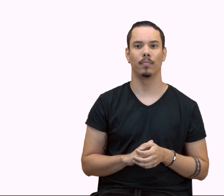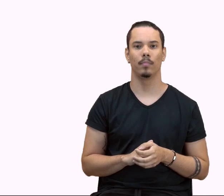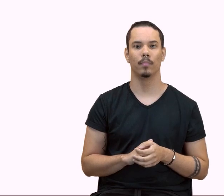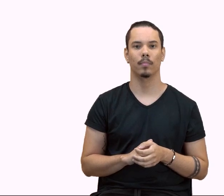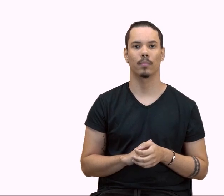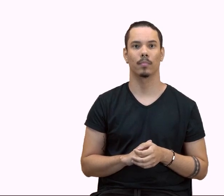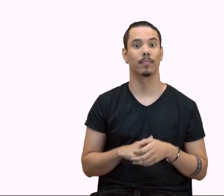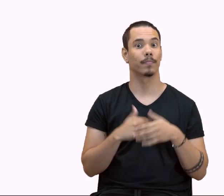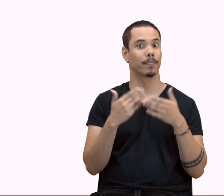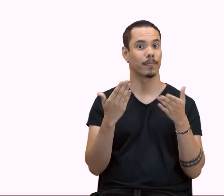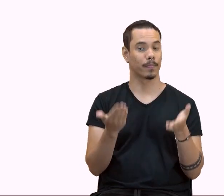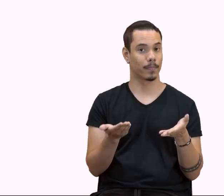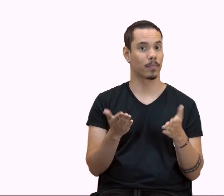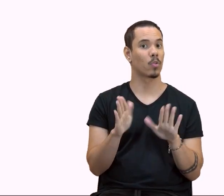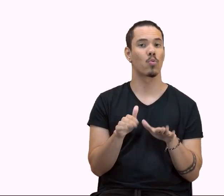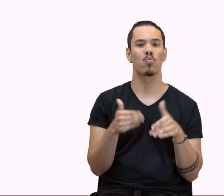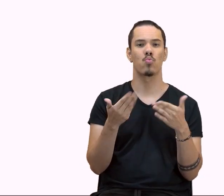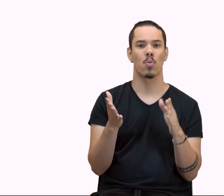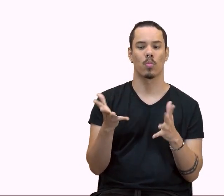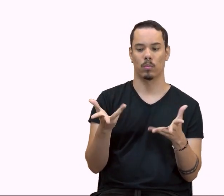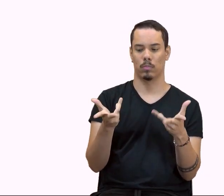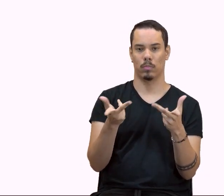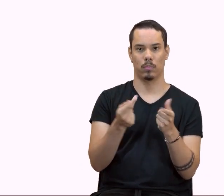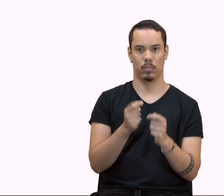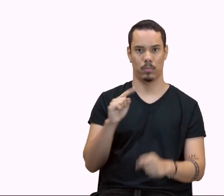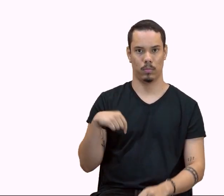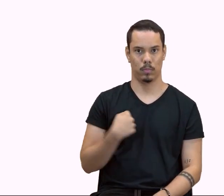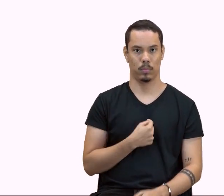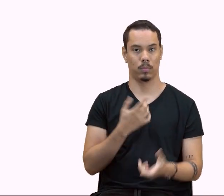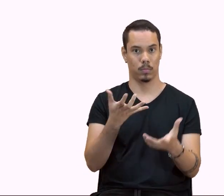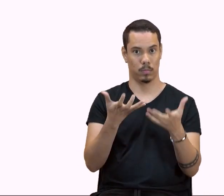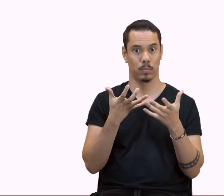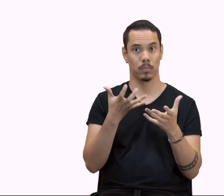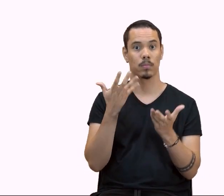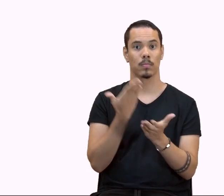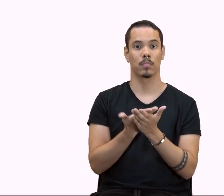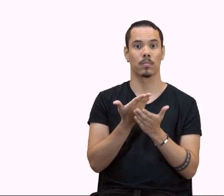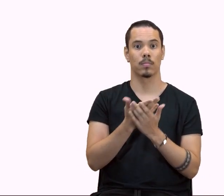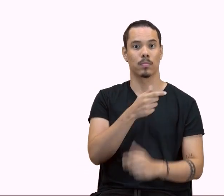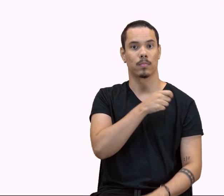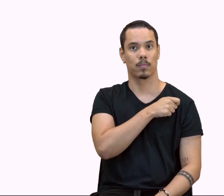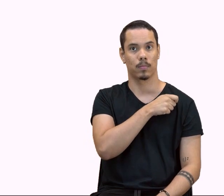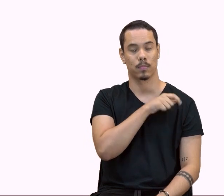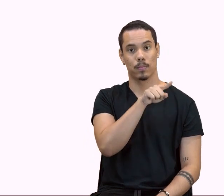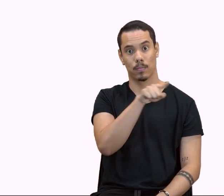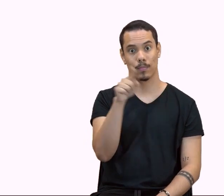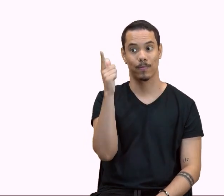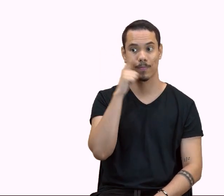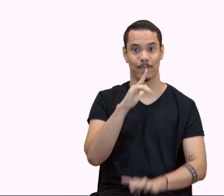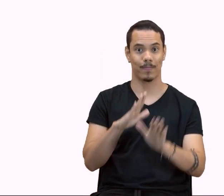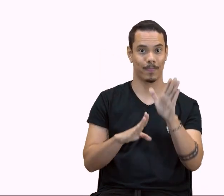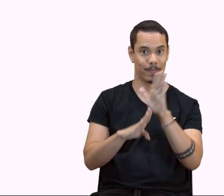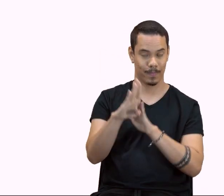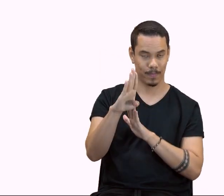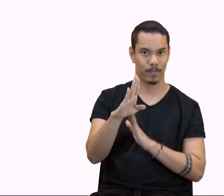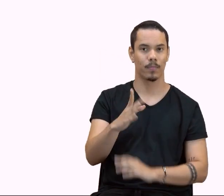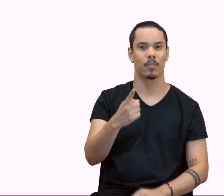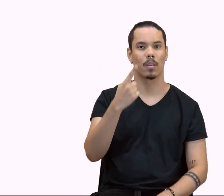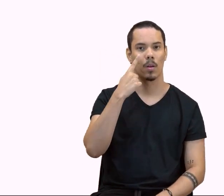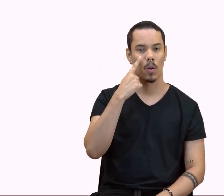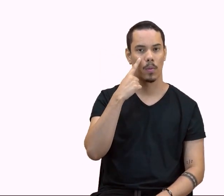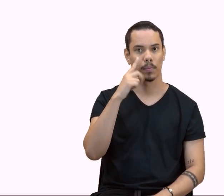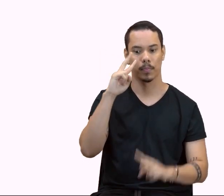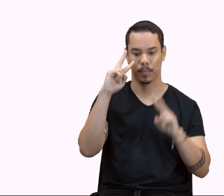Rogério, qual é a habilidade que a gente quer que o nosso querido aluno alcance? olha aí, galera. Então, reconhecer